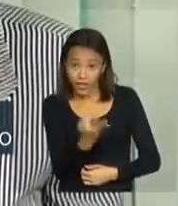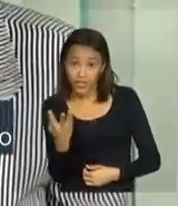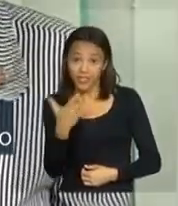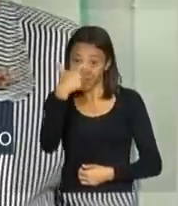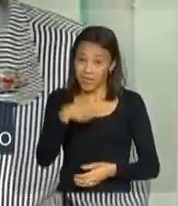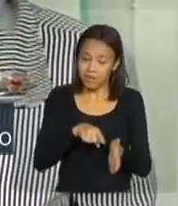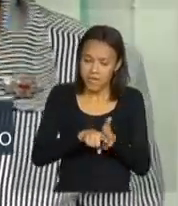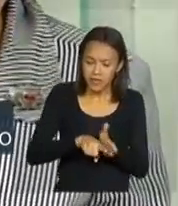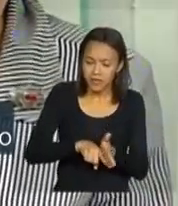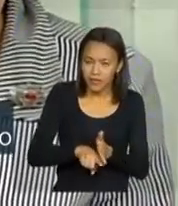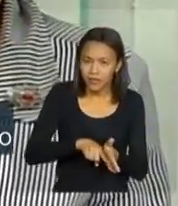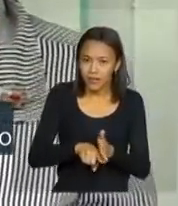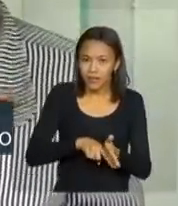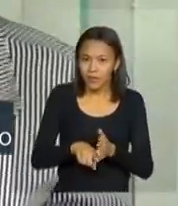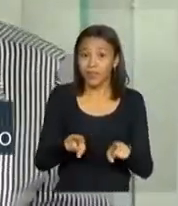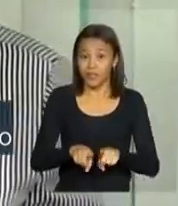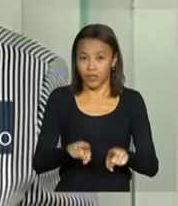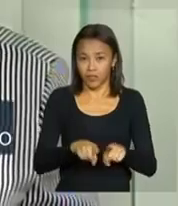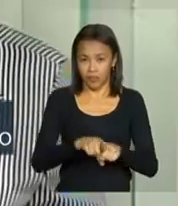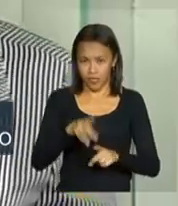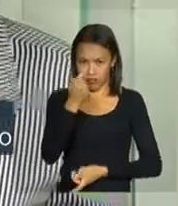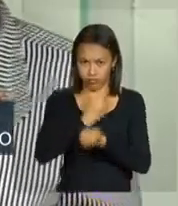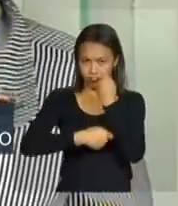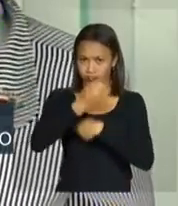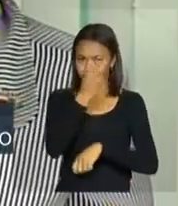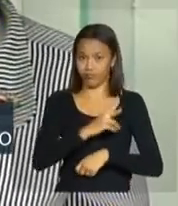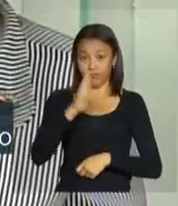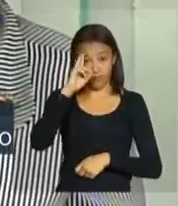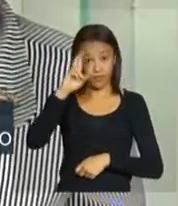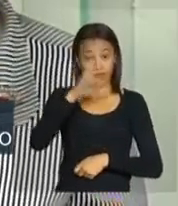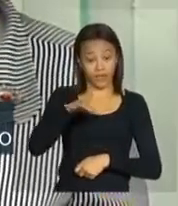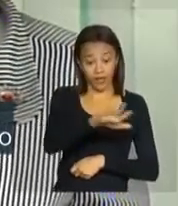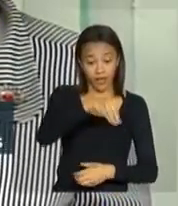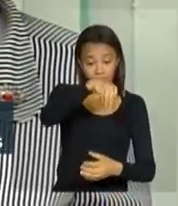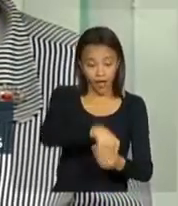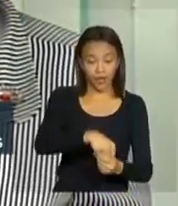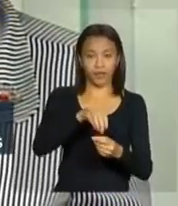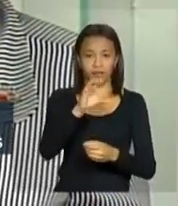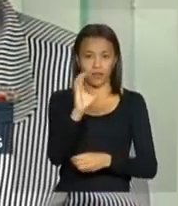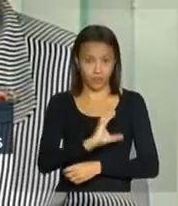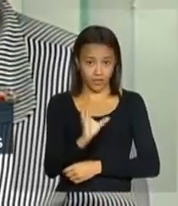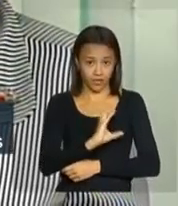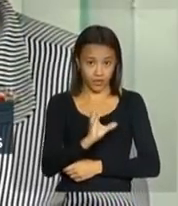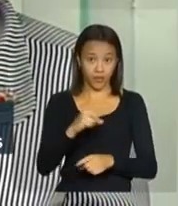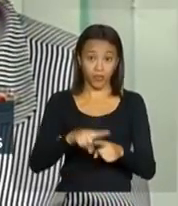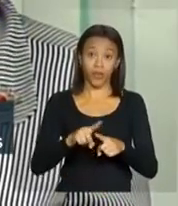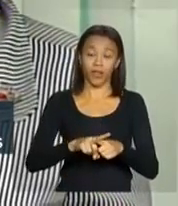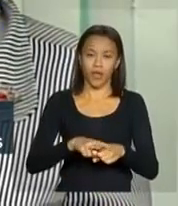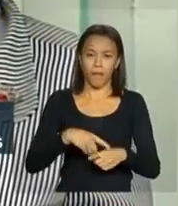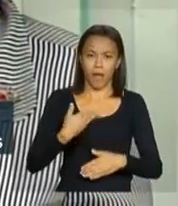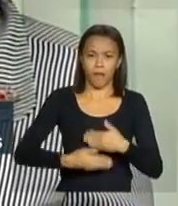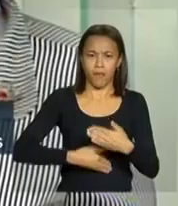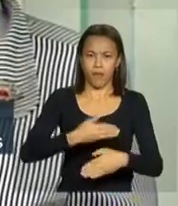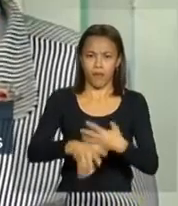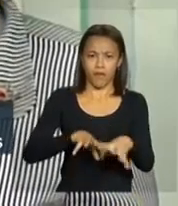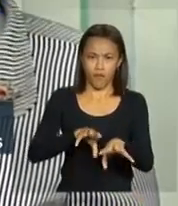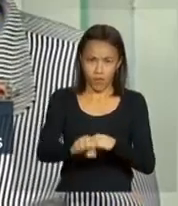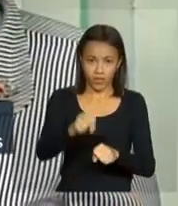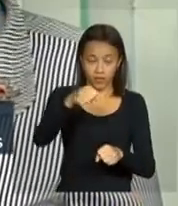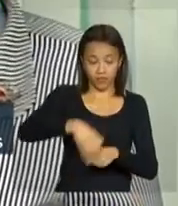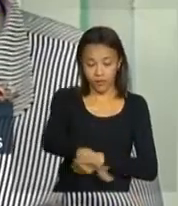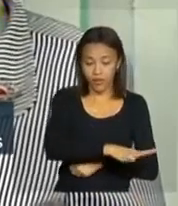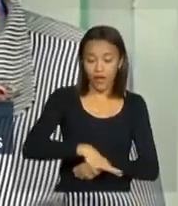cientistas, pesquisadoras e gestoras no campo científico. Porque o exercício da carreira científica ainda é